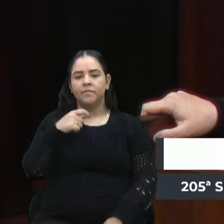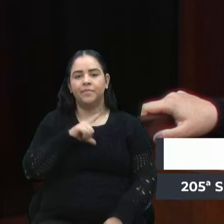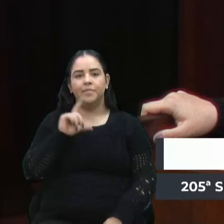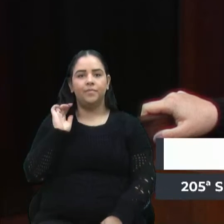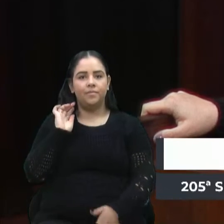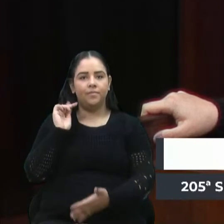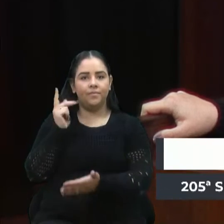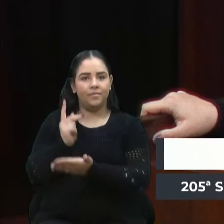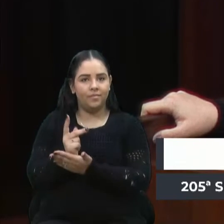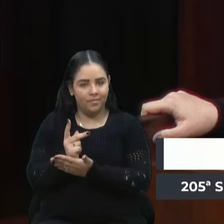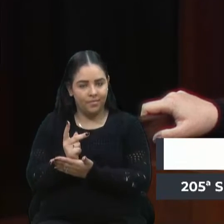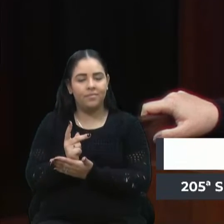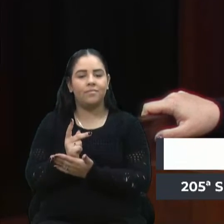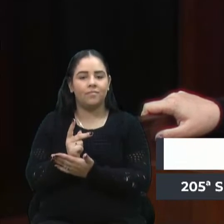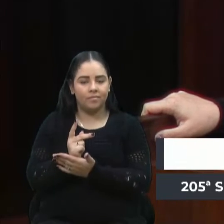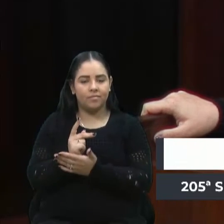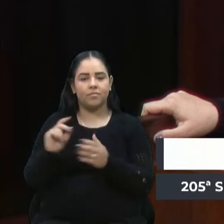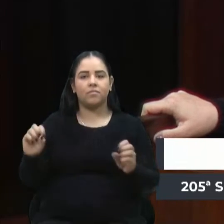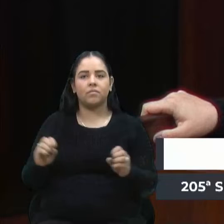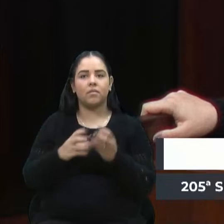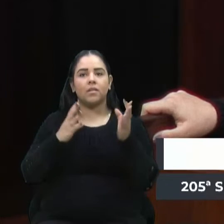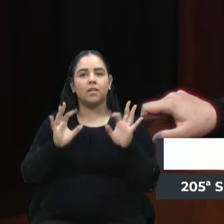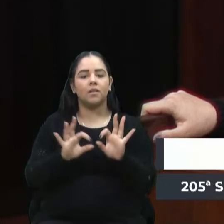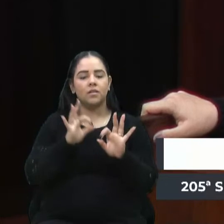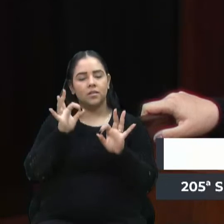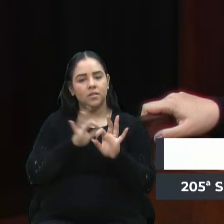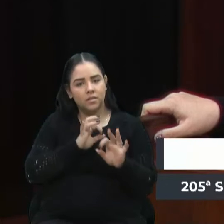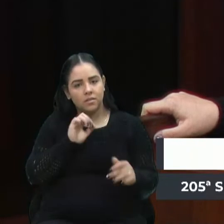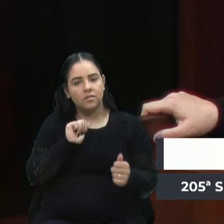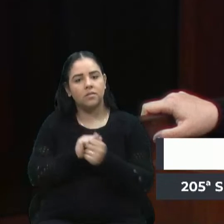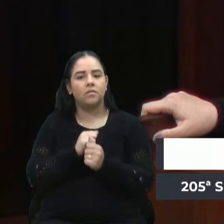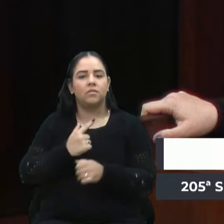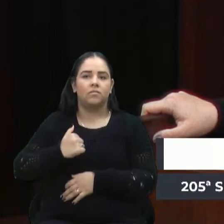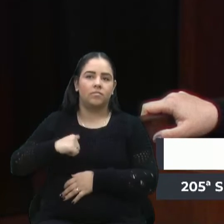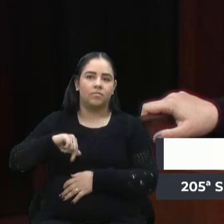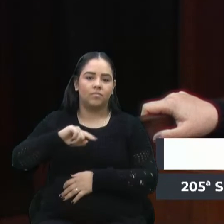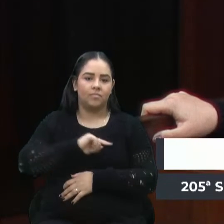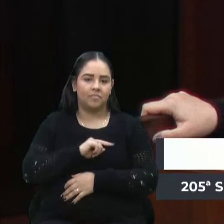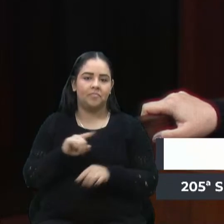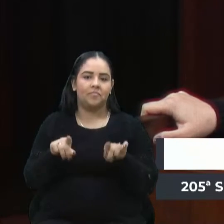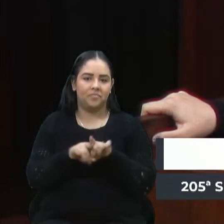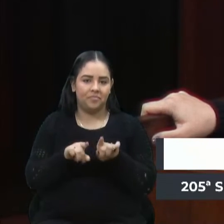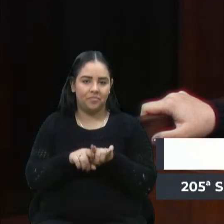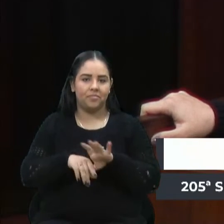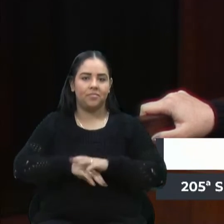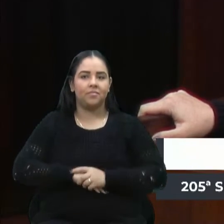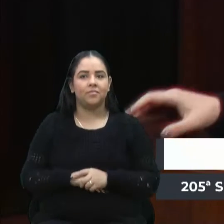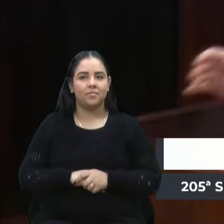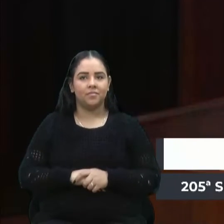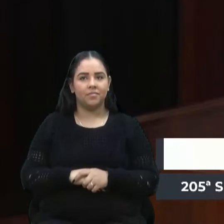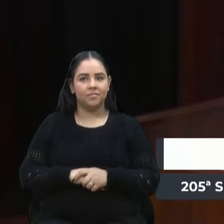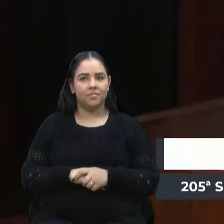história, e a Festa da Uva, ela caminha conosco nesse sentido também.